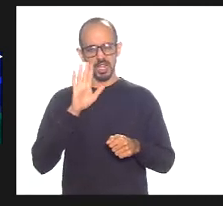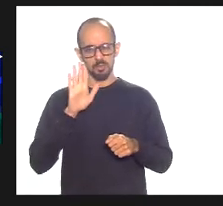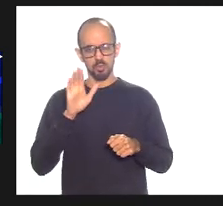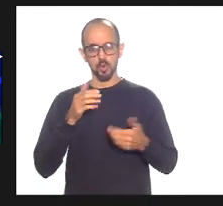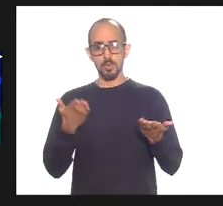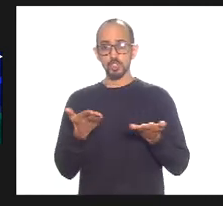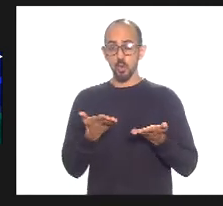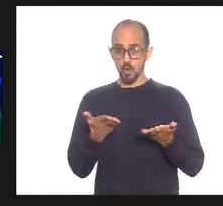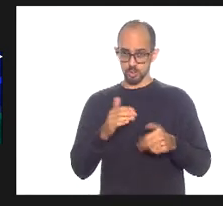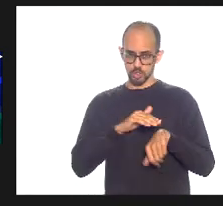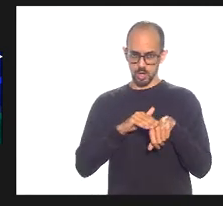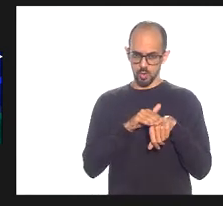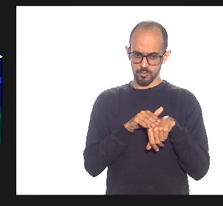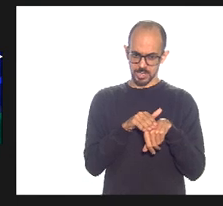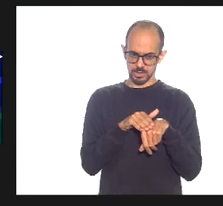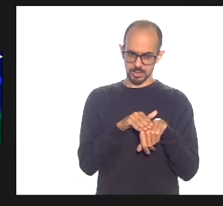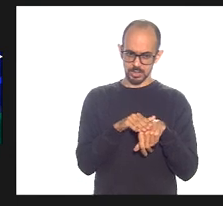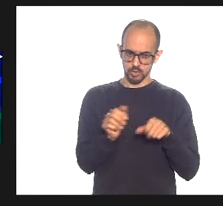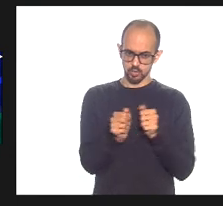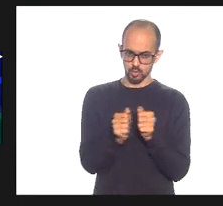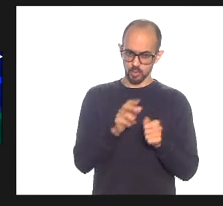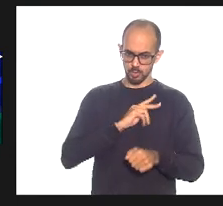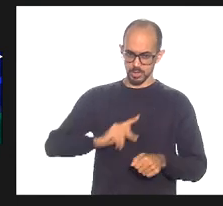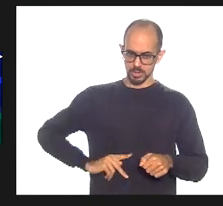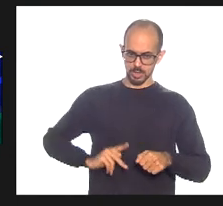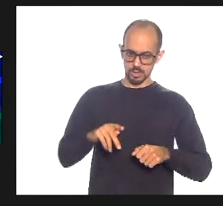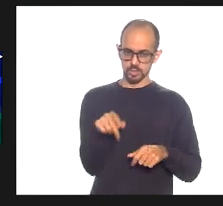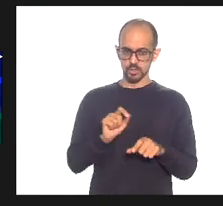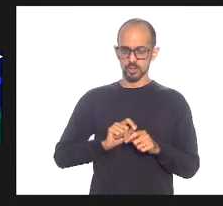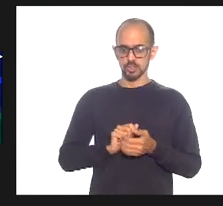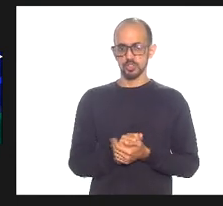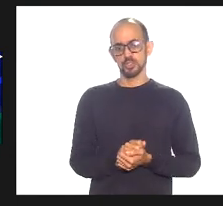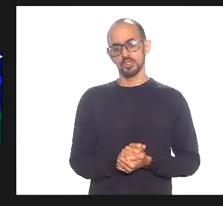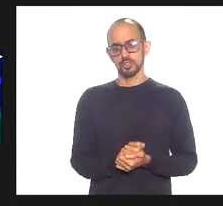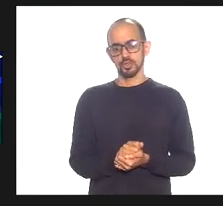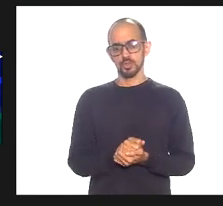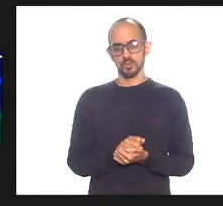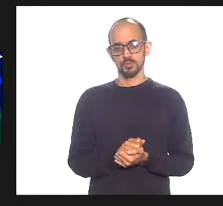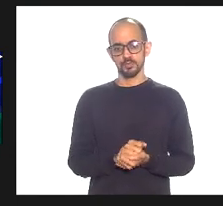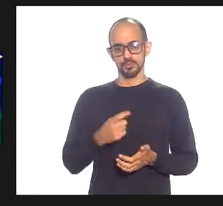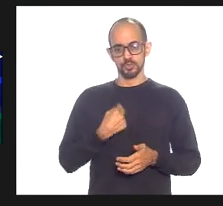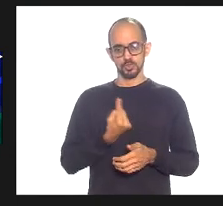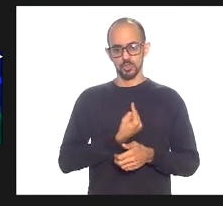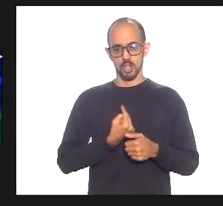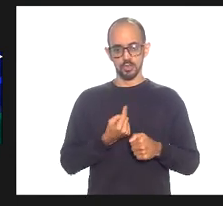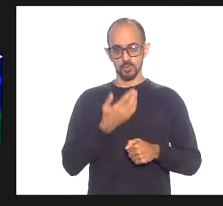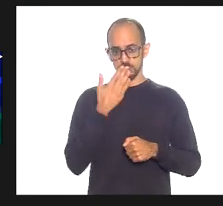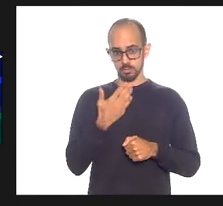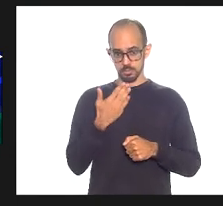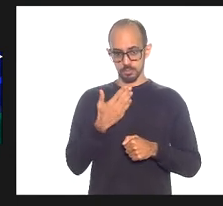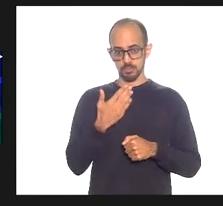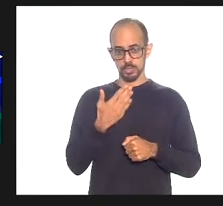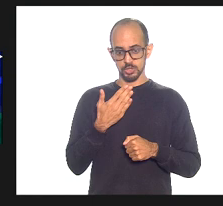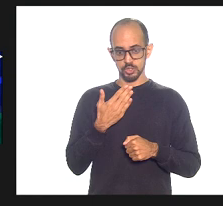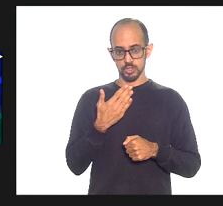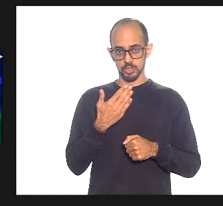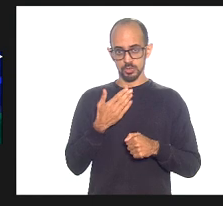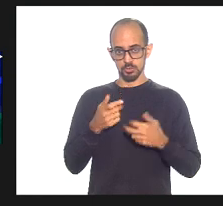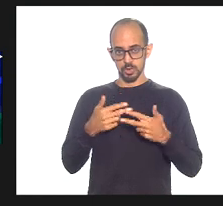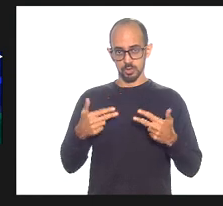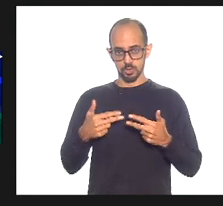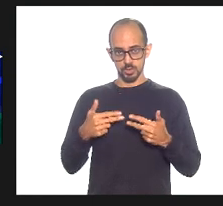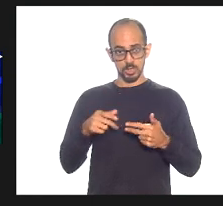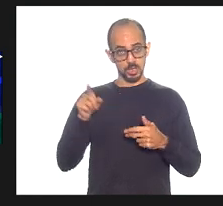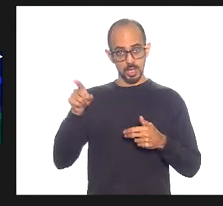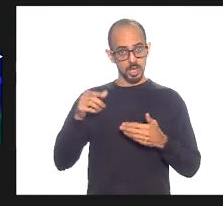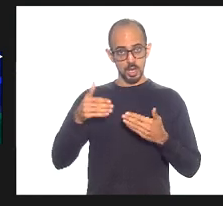nossa conversa hoje nós conversamos com o presidente nós vamos fazer o pedido aí legítimo e